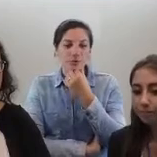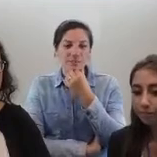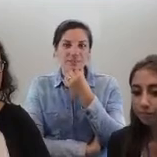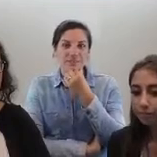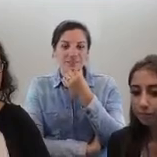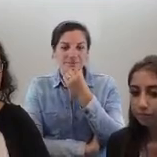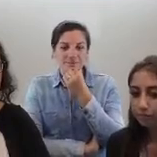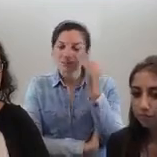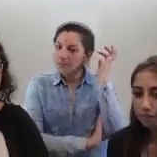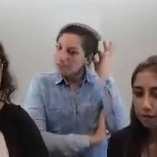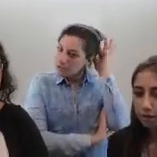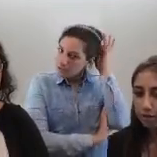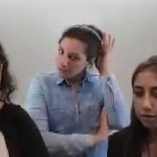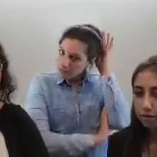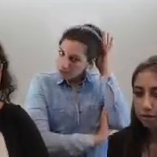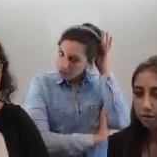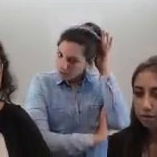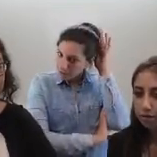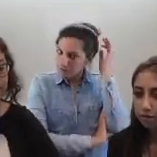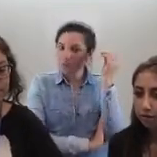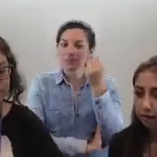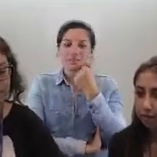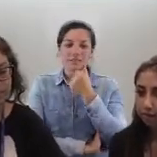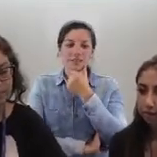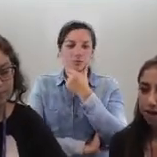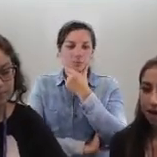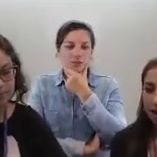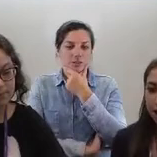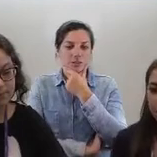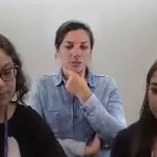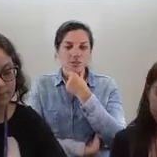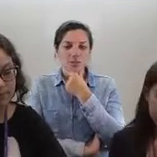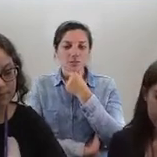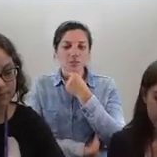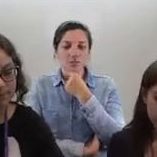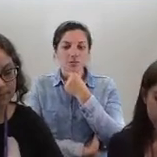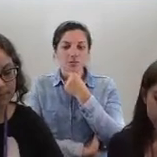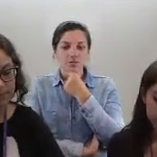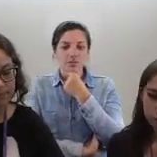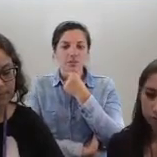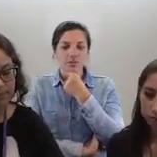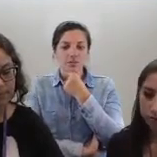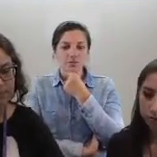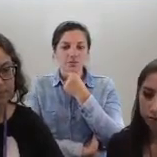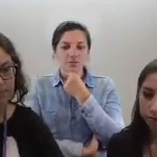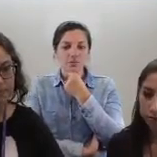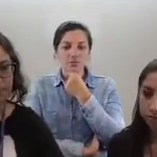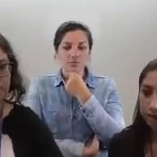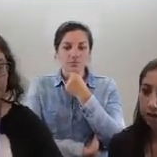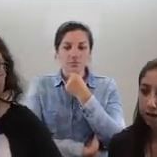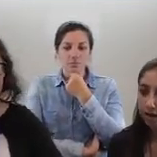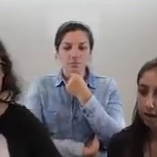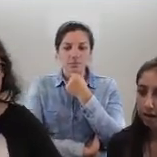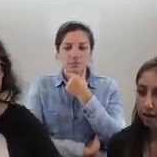de alfabetização aí. Já fica até uma dica, né? Para pesquisar sobre Alfabetização. isso.